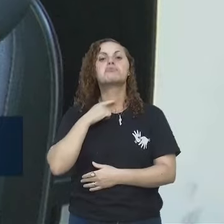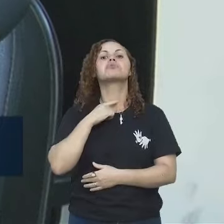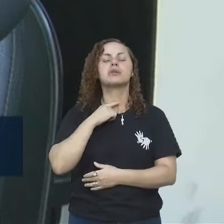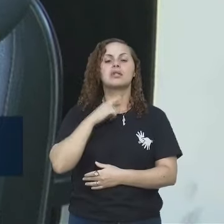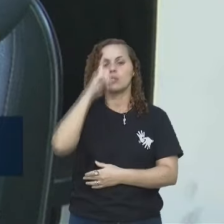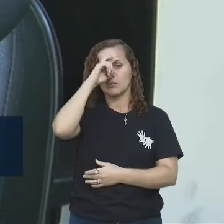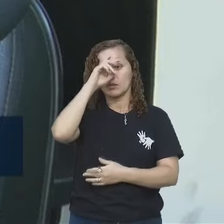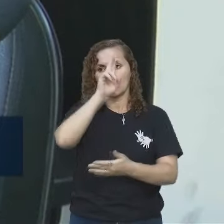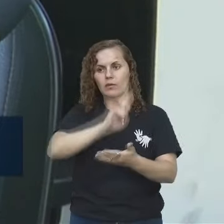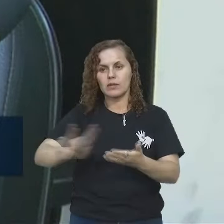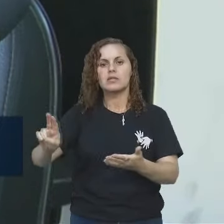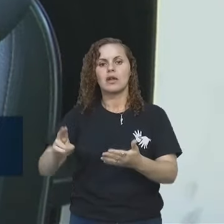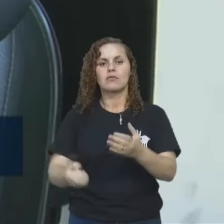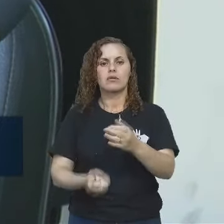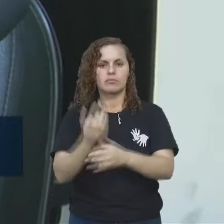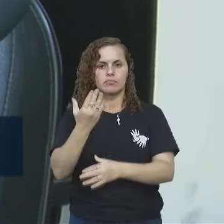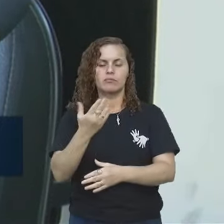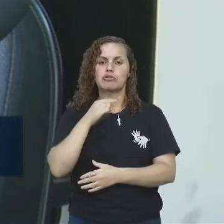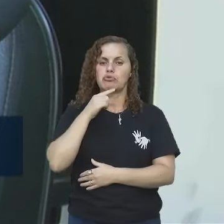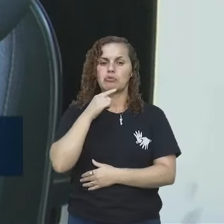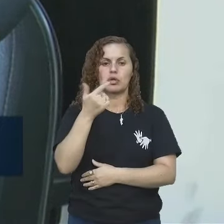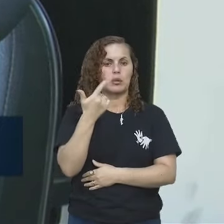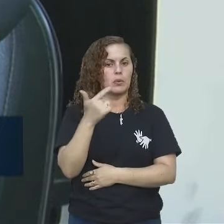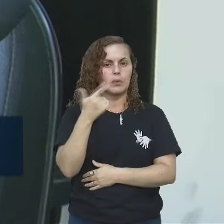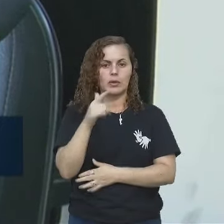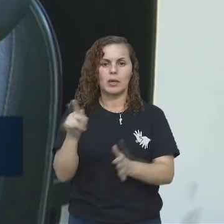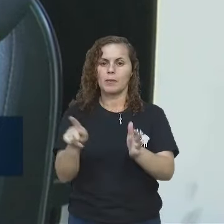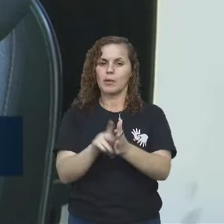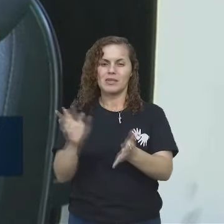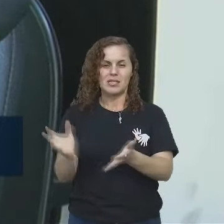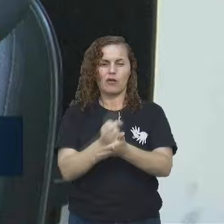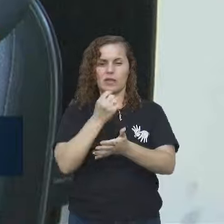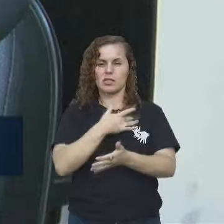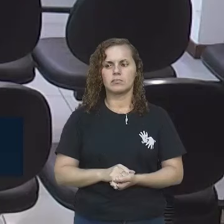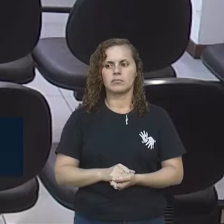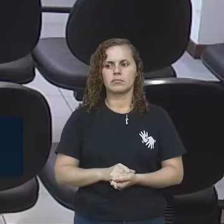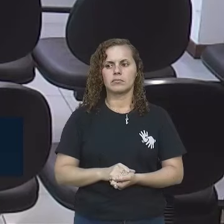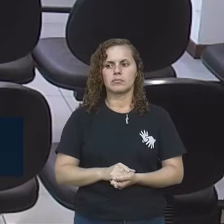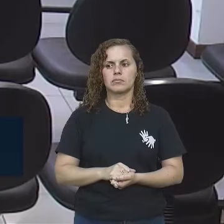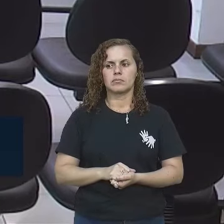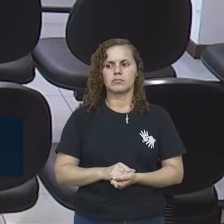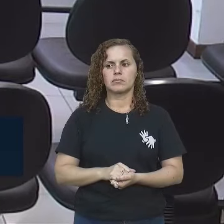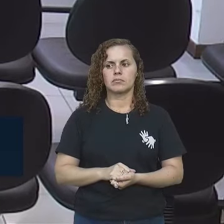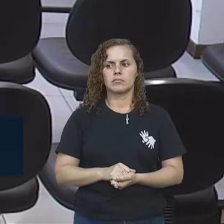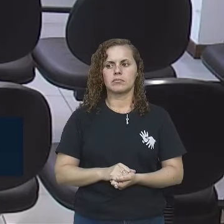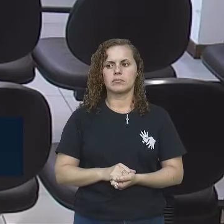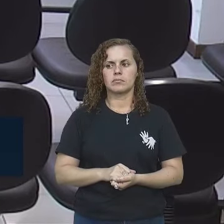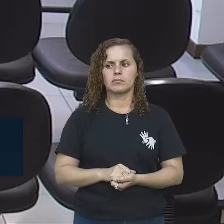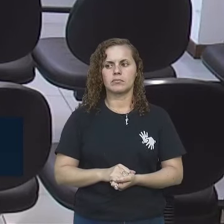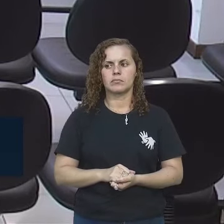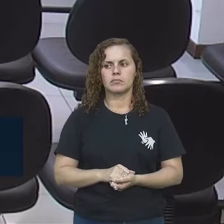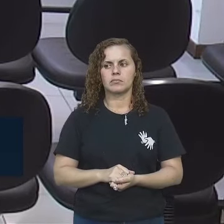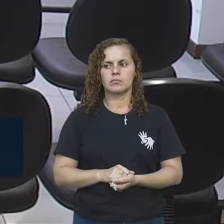sair E e essa é sem dúvida a salvação pra nossa saúde nosso município além deste assunto o